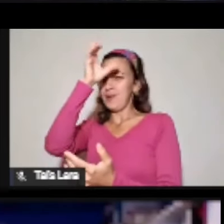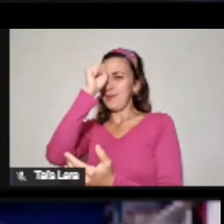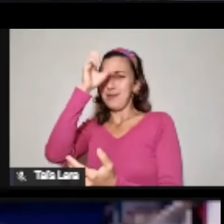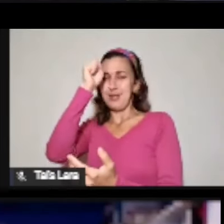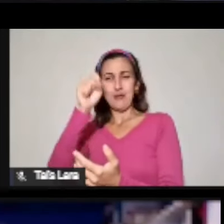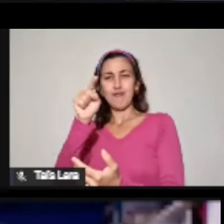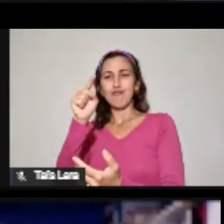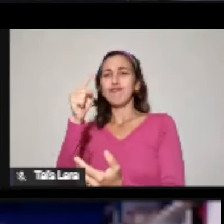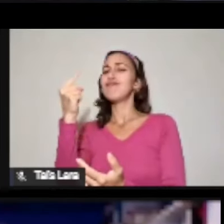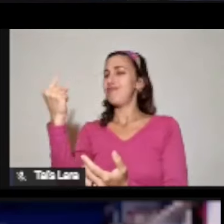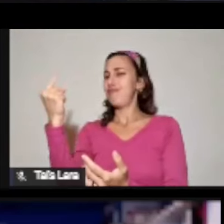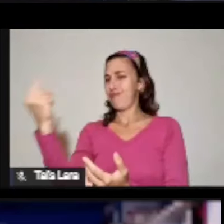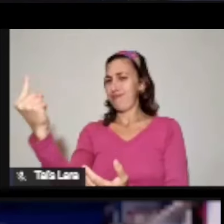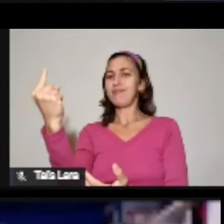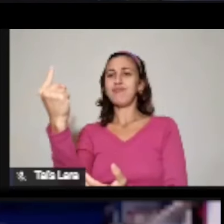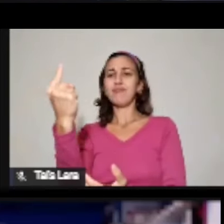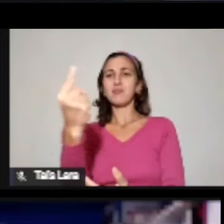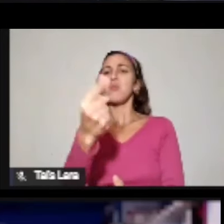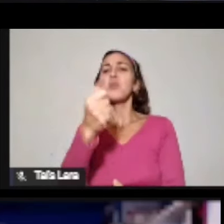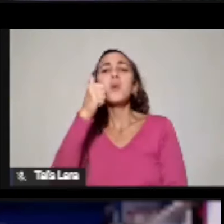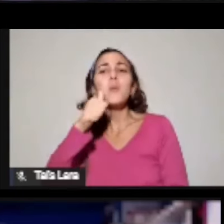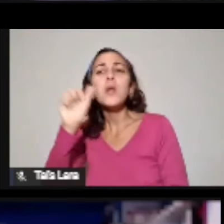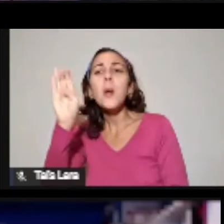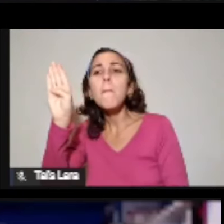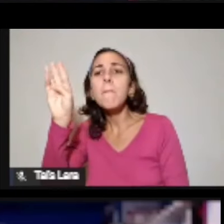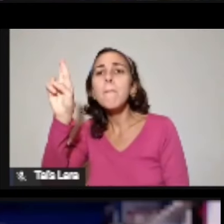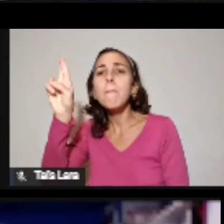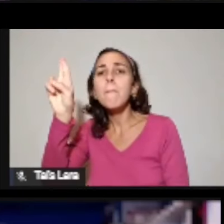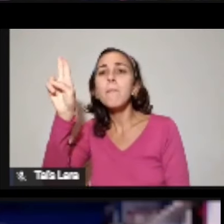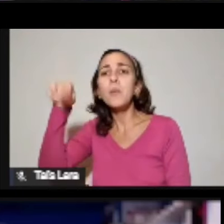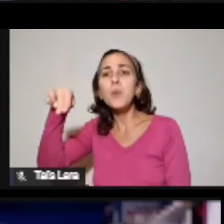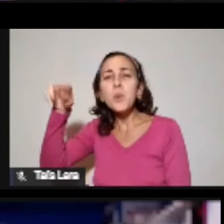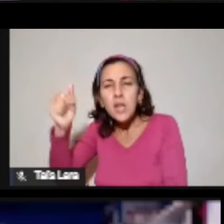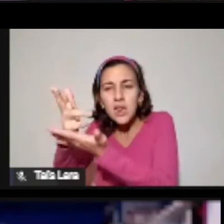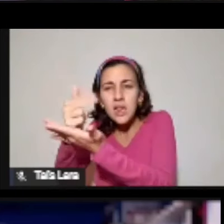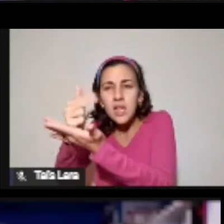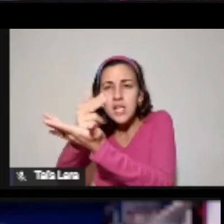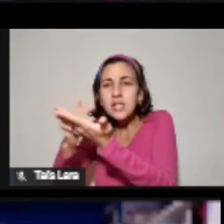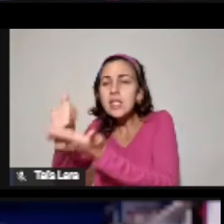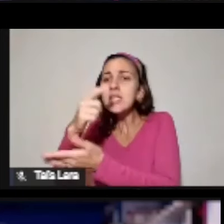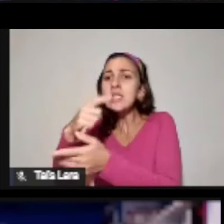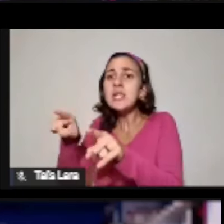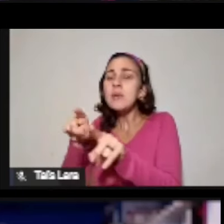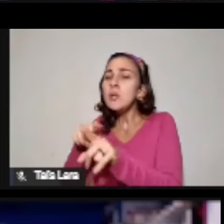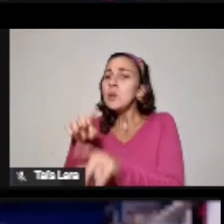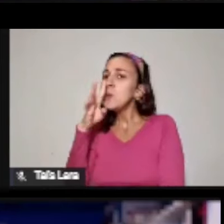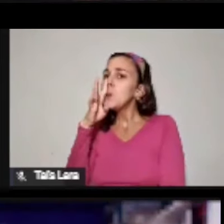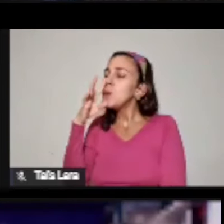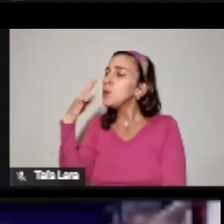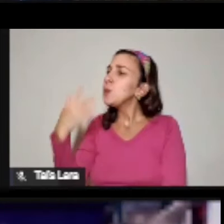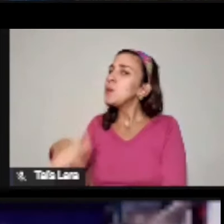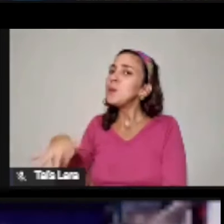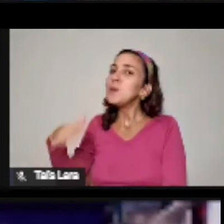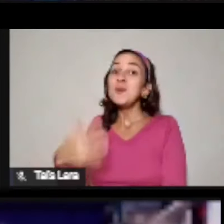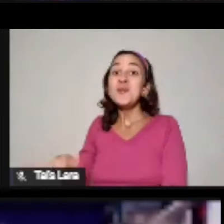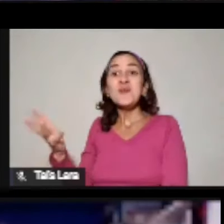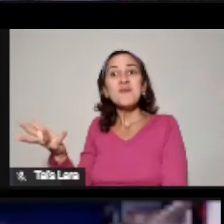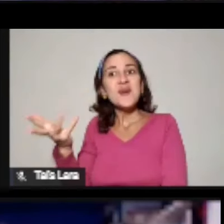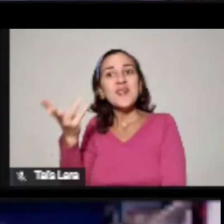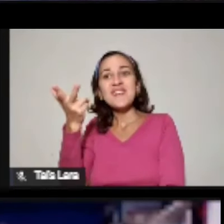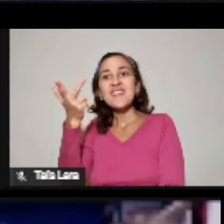coisa no processo que eu não sabia e que eu fiquei encantada. Pensei, gente, foi assim que Bruna fez. Olha, eu não